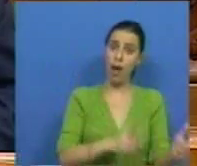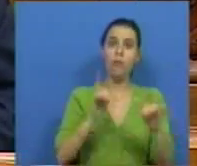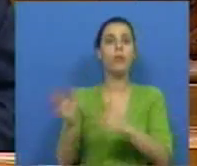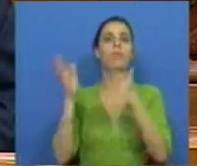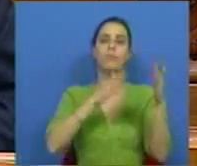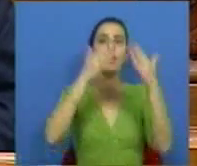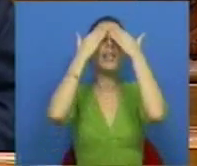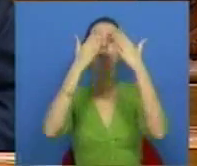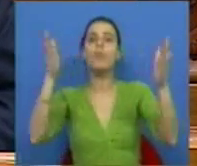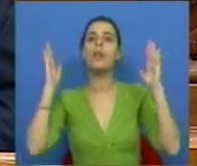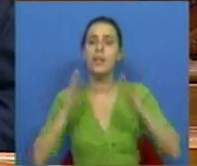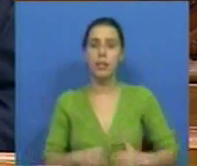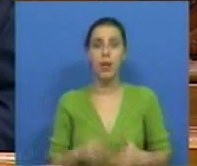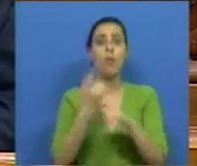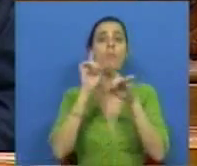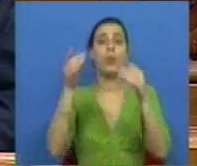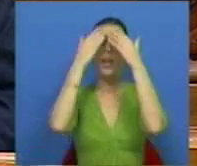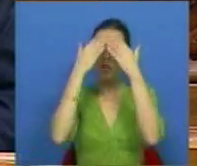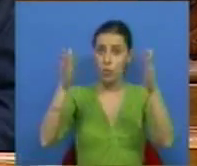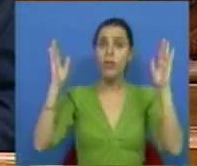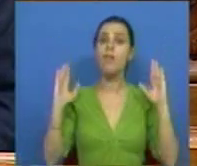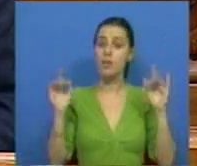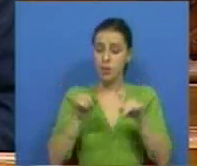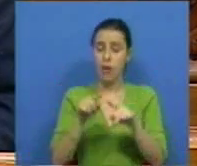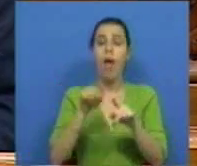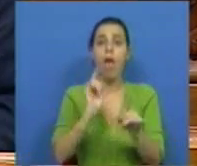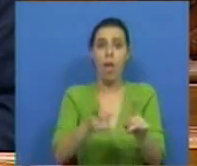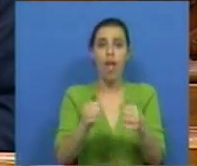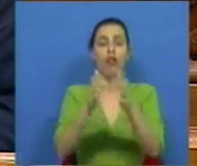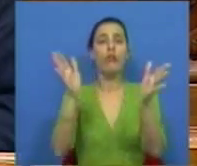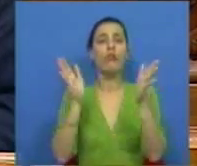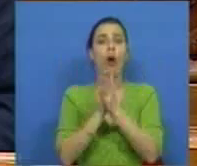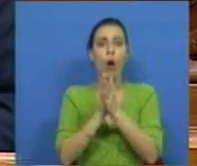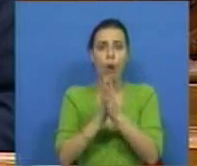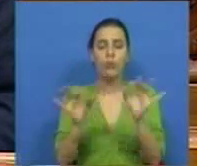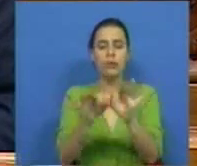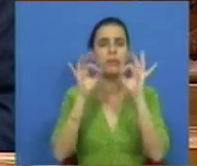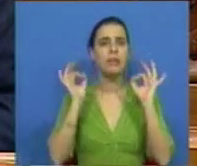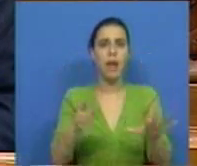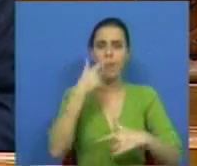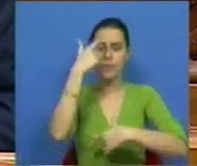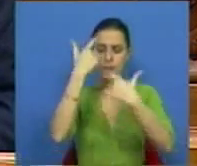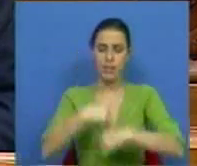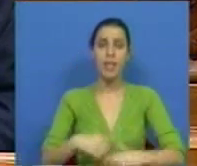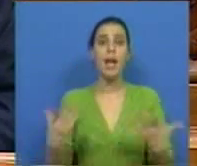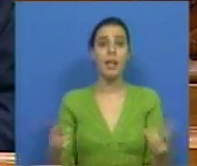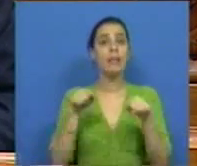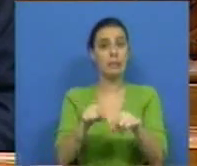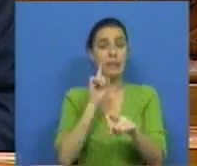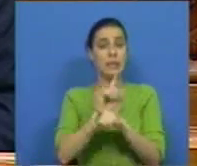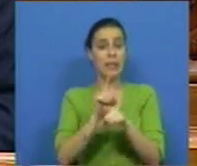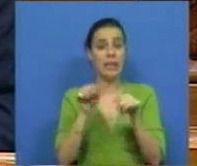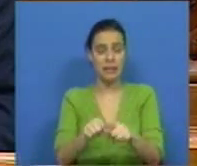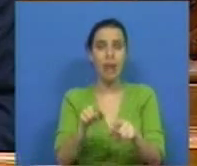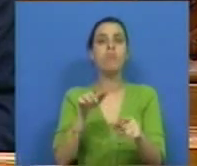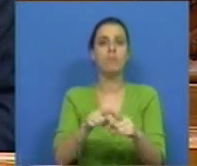lado da democracia, porque a democracia é o campo em que todos têm igual cidadania e, por ser assim, é